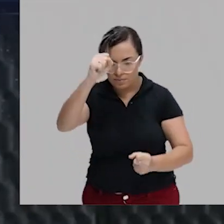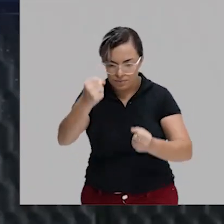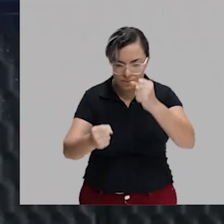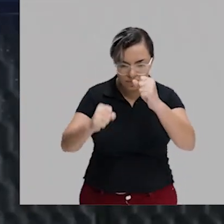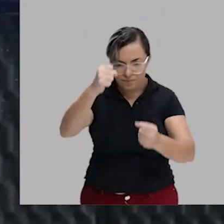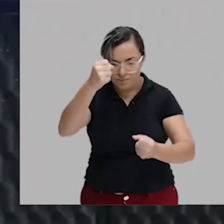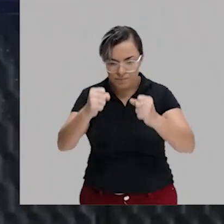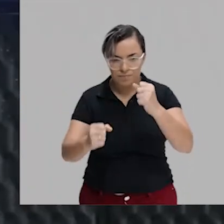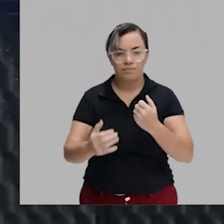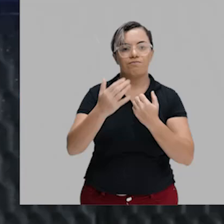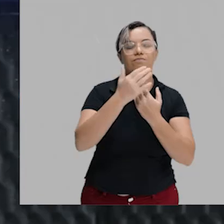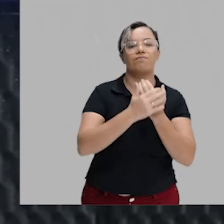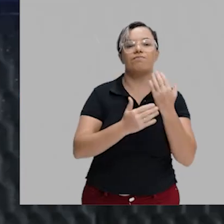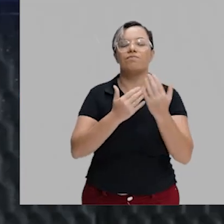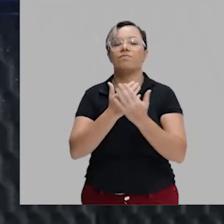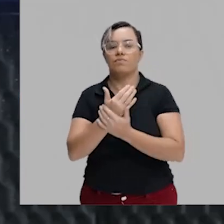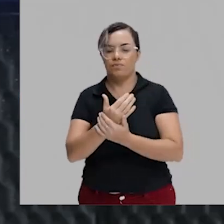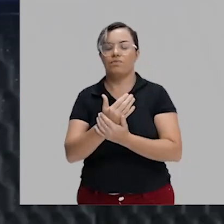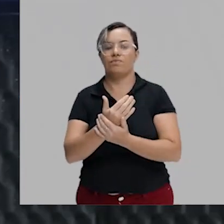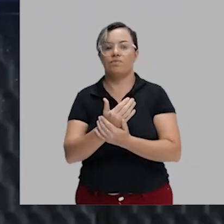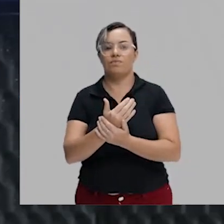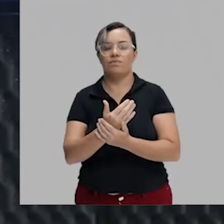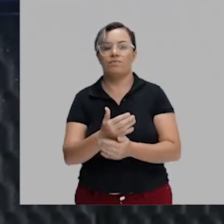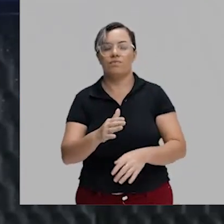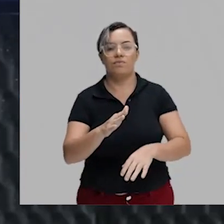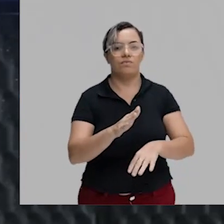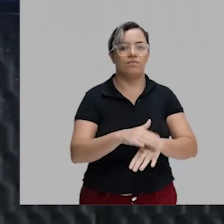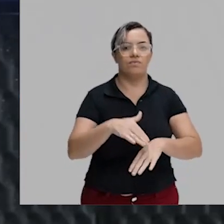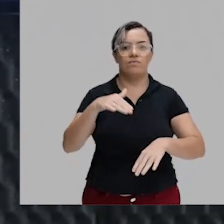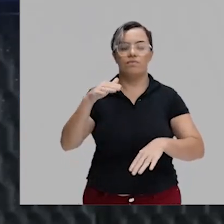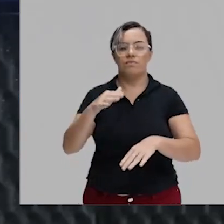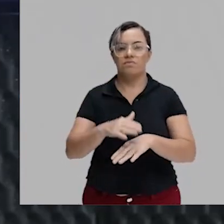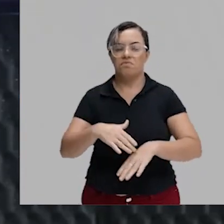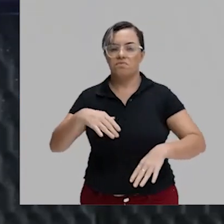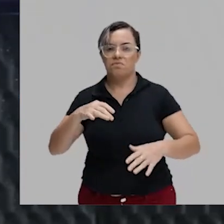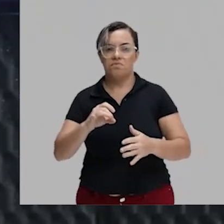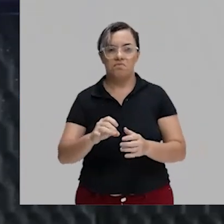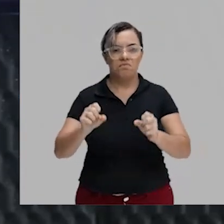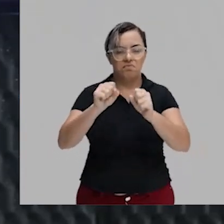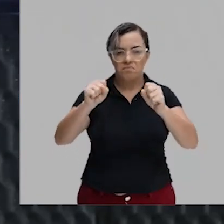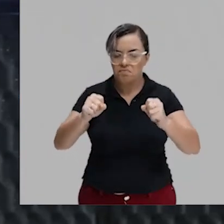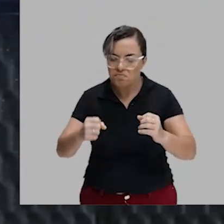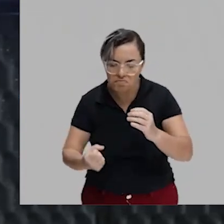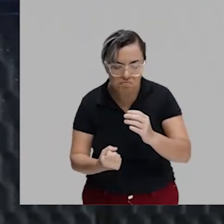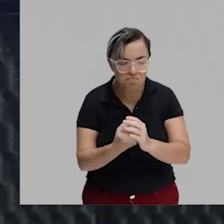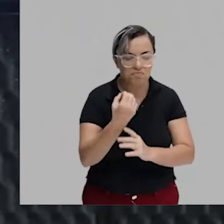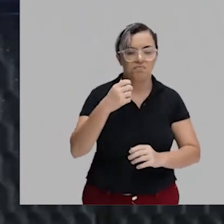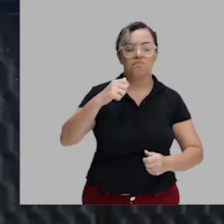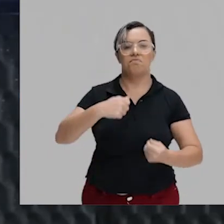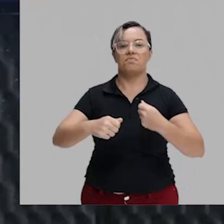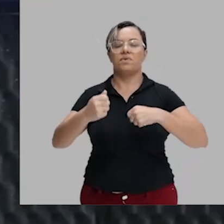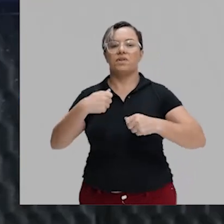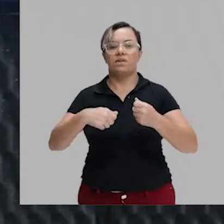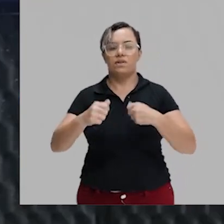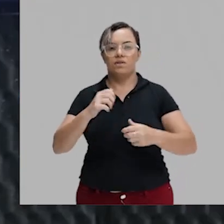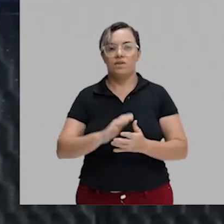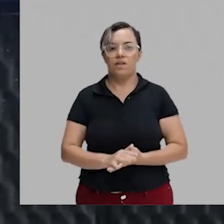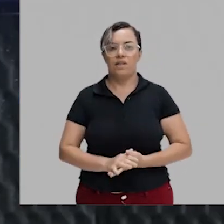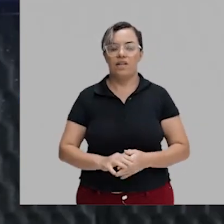aí é manufatureira, é o que nós chamamos de um mercantilismo clássico, um mercantilismo misto. Então, o mercantilismo,